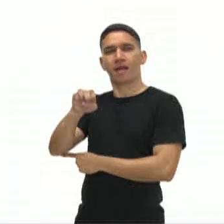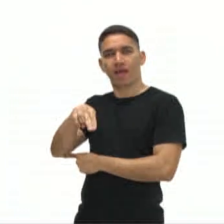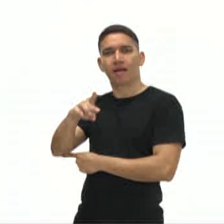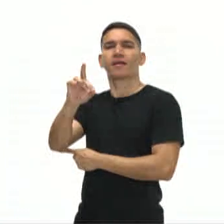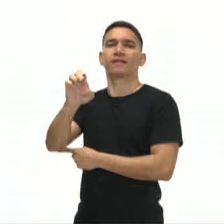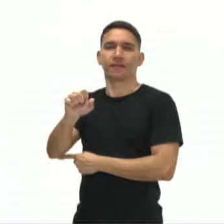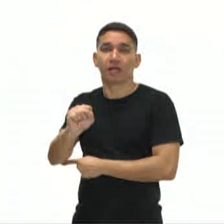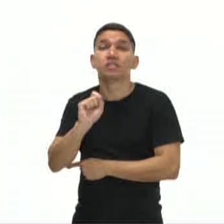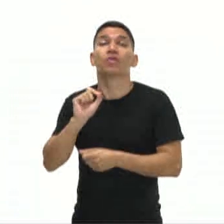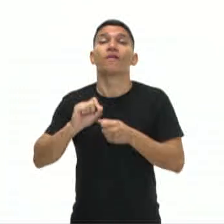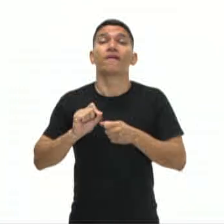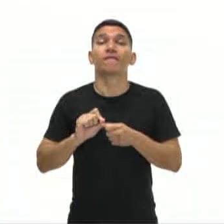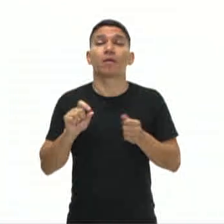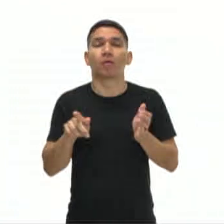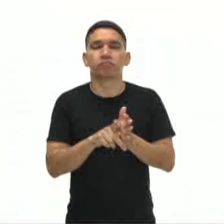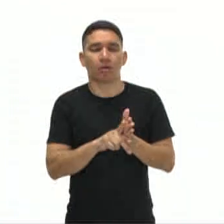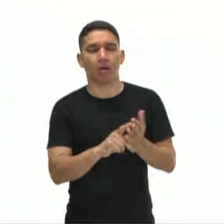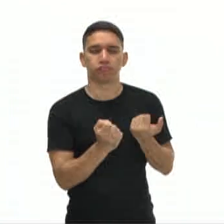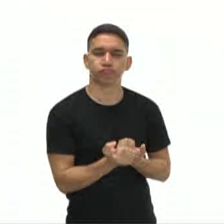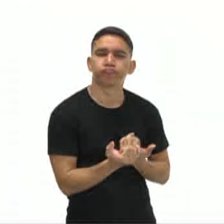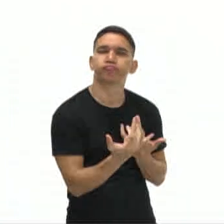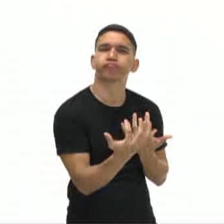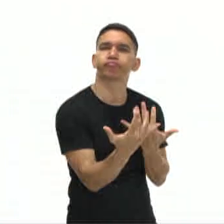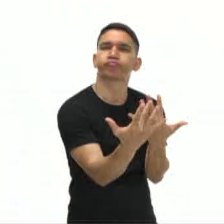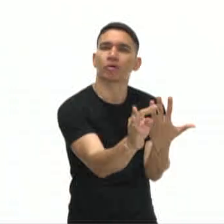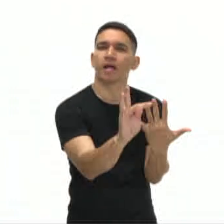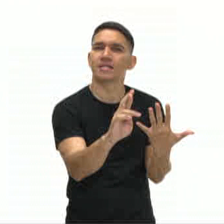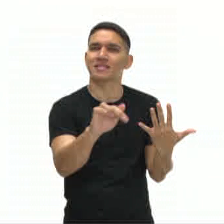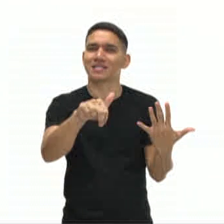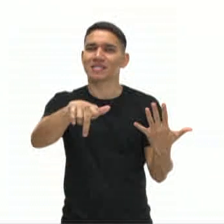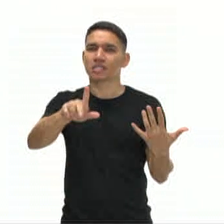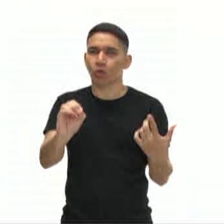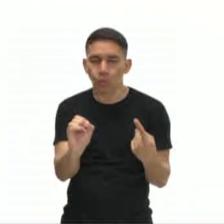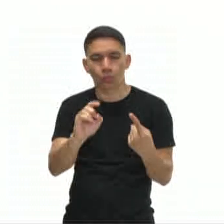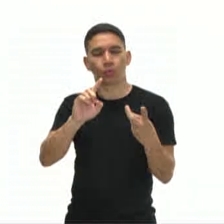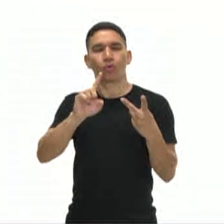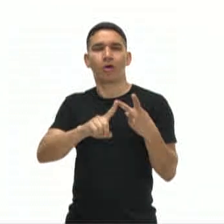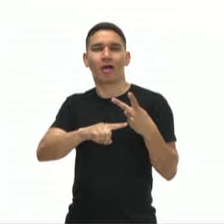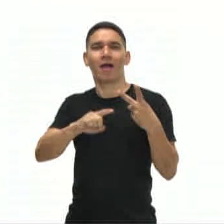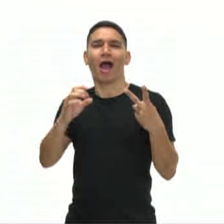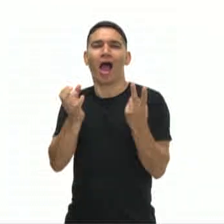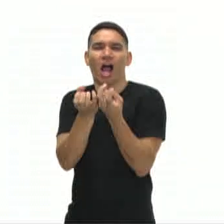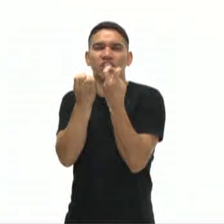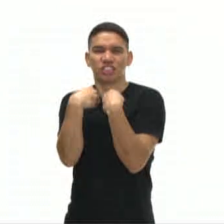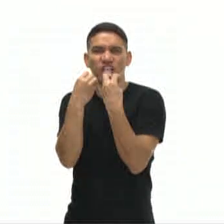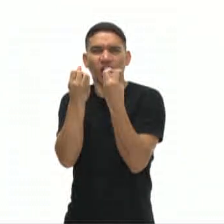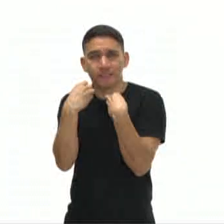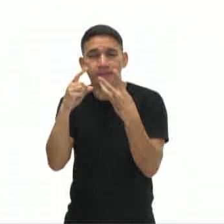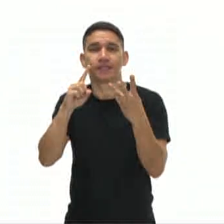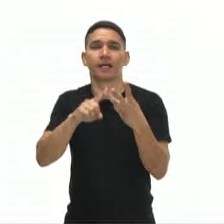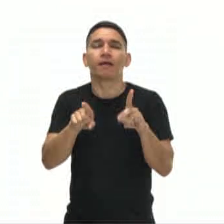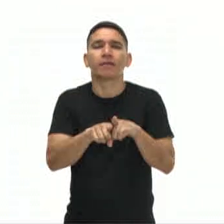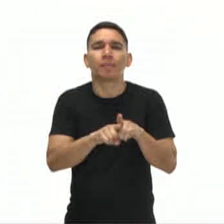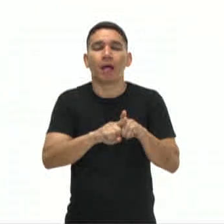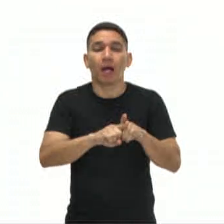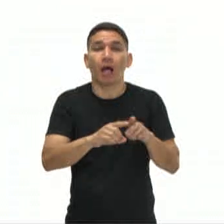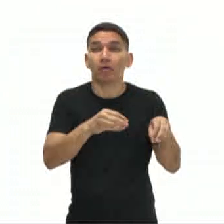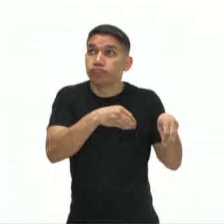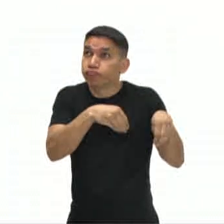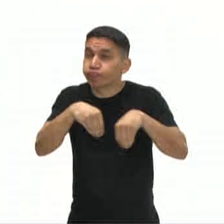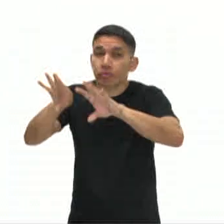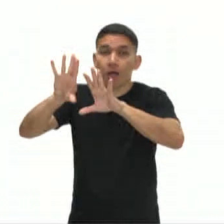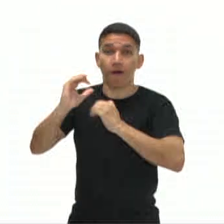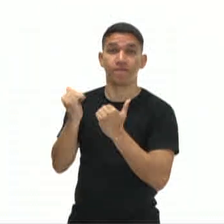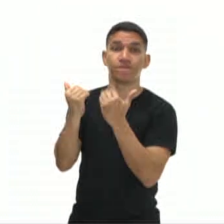de trigo, em grandes propriedades rurais. E também a produção destinada ao mercado externo, né,